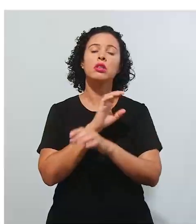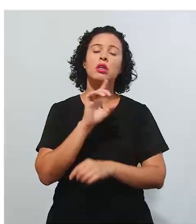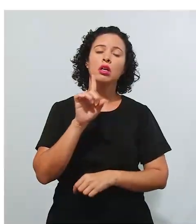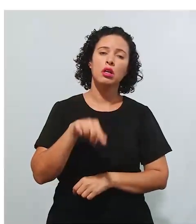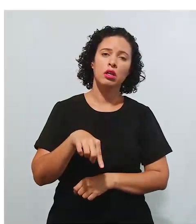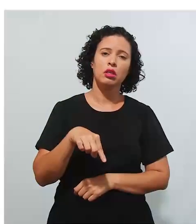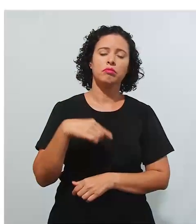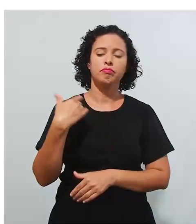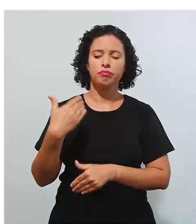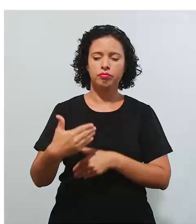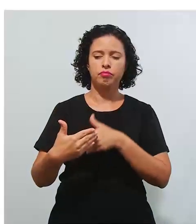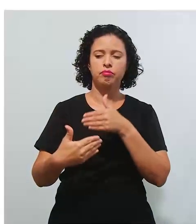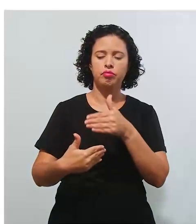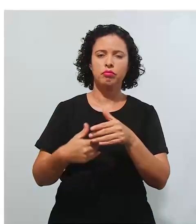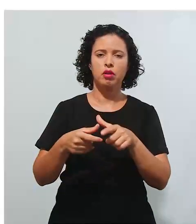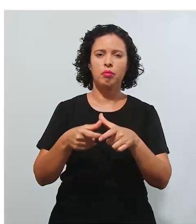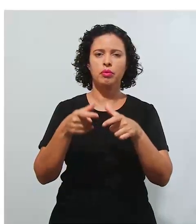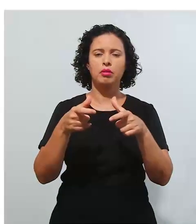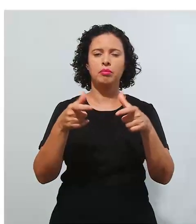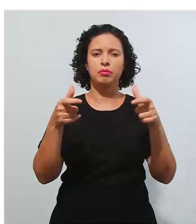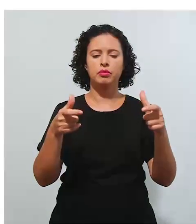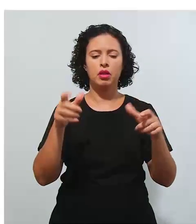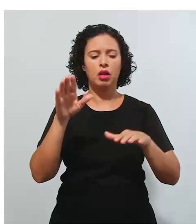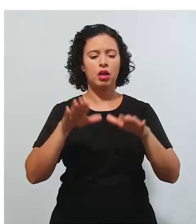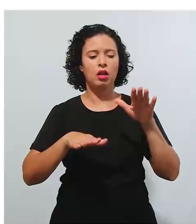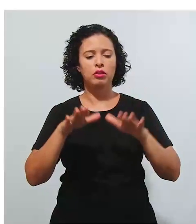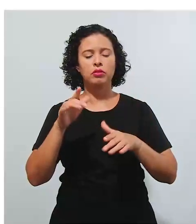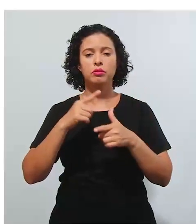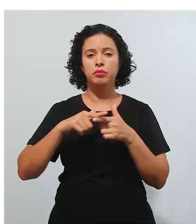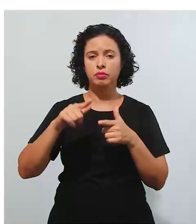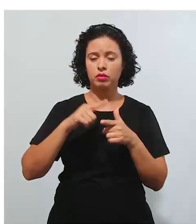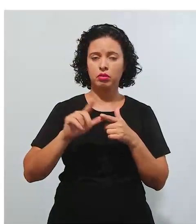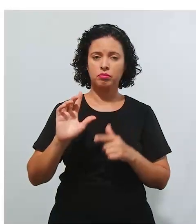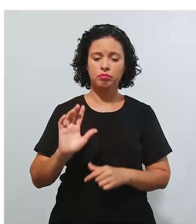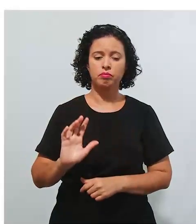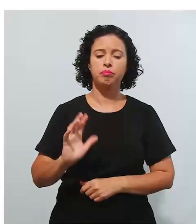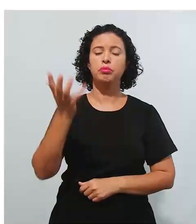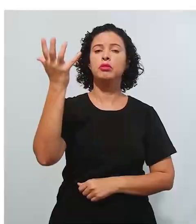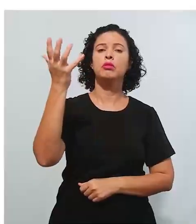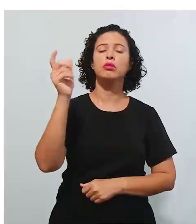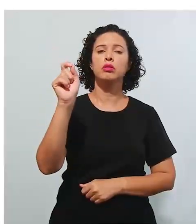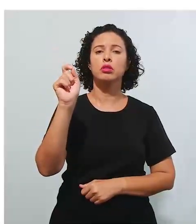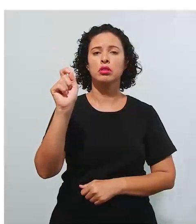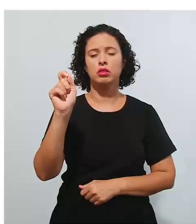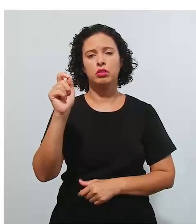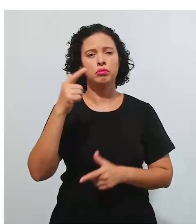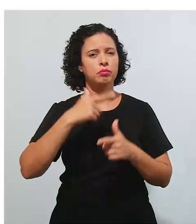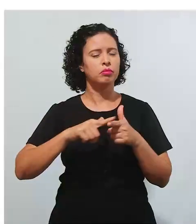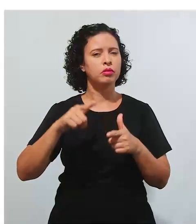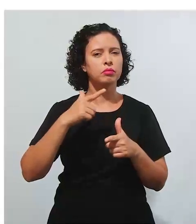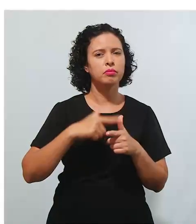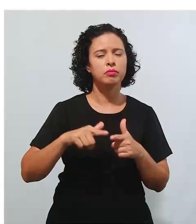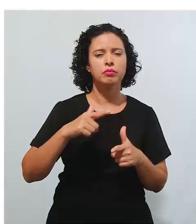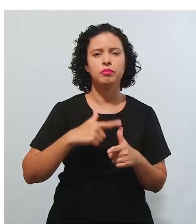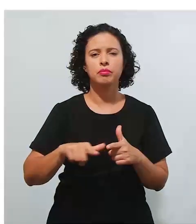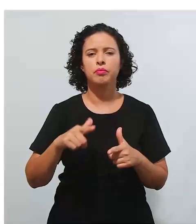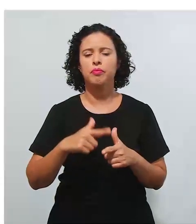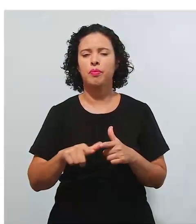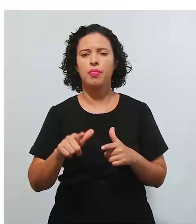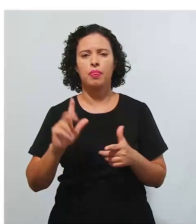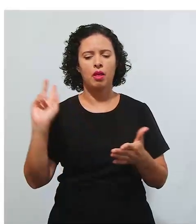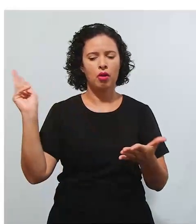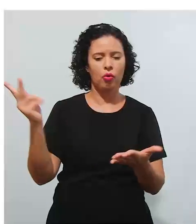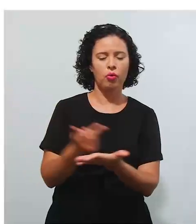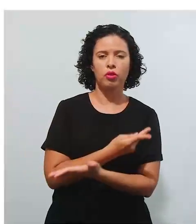se intensificando esses processos. E às vezes o problema acontece de súbito, né? Alguma catástrofe, ou alguma coisa